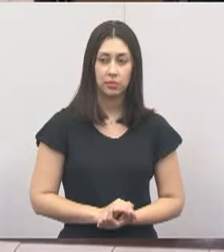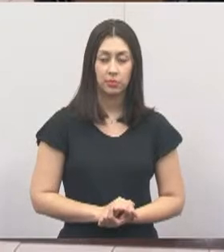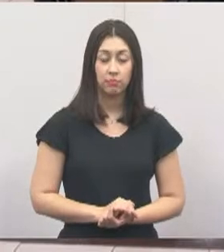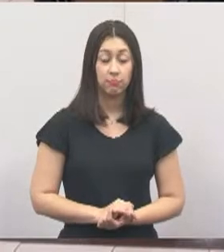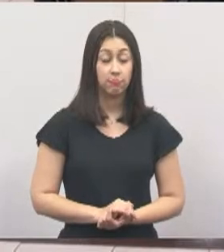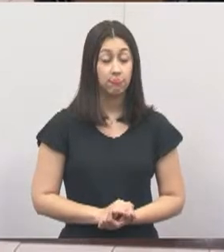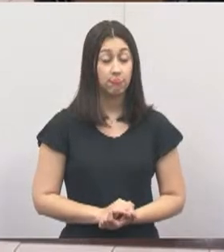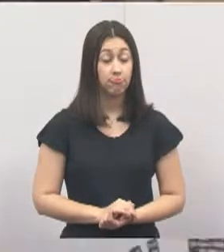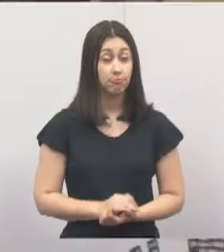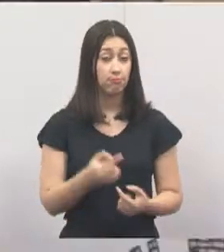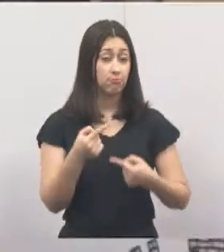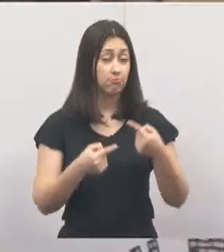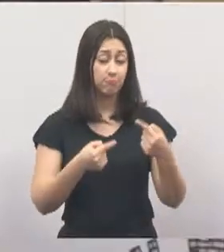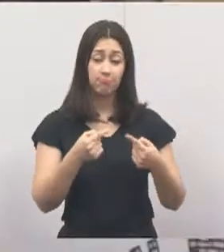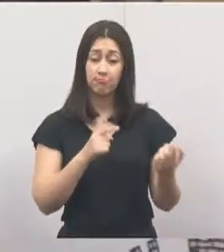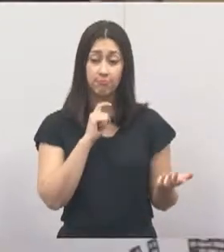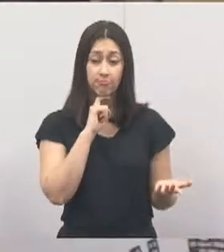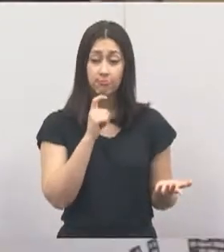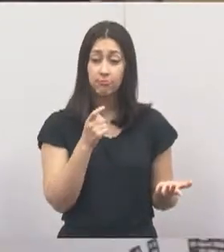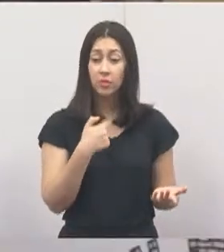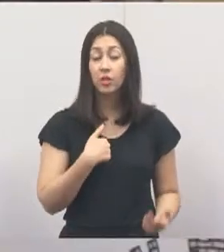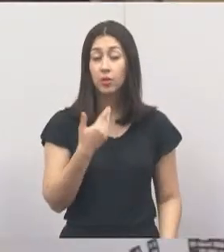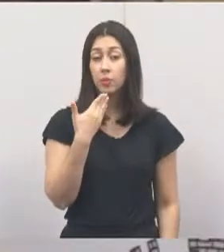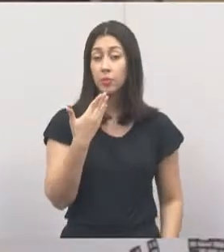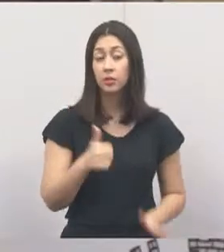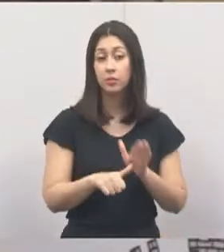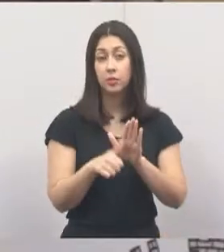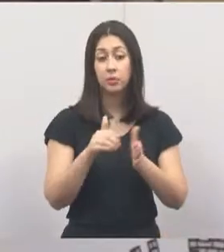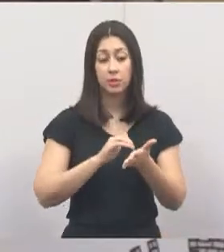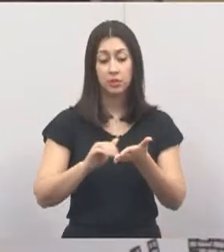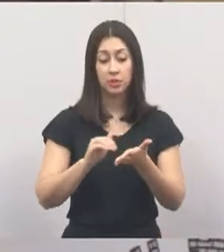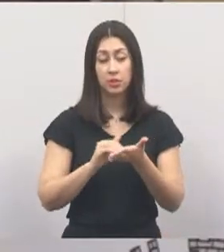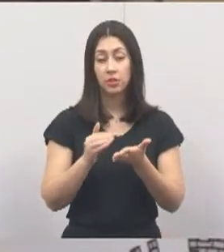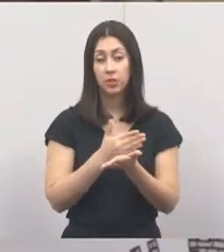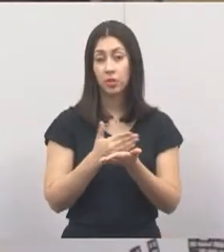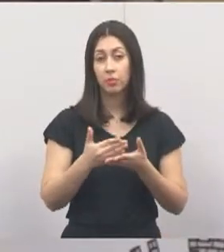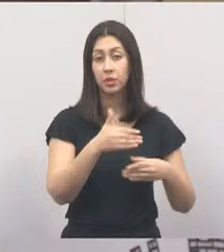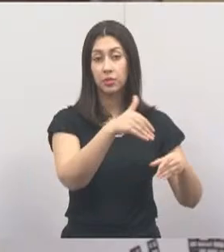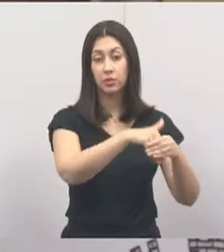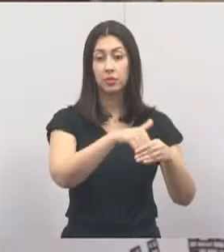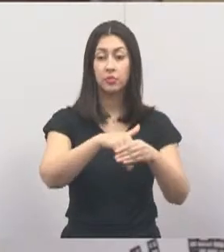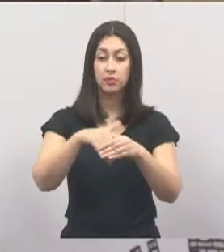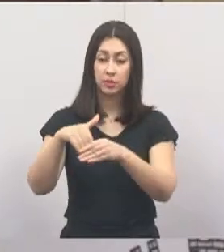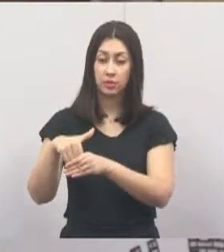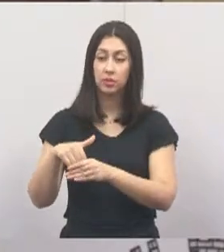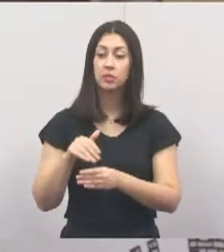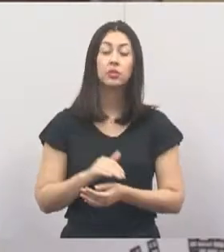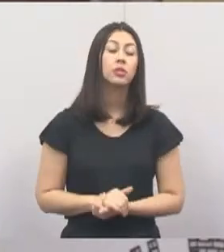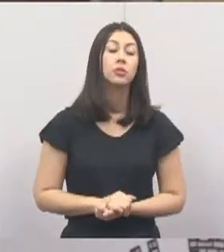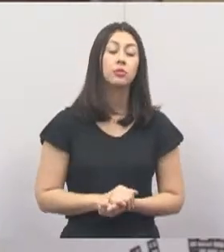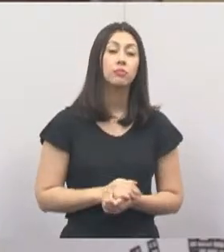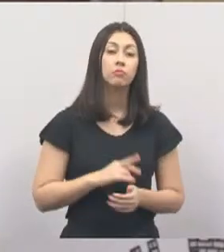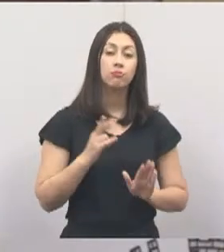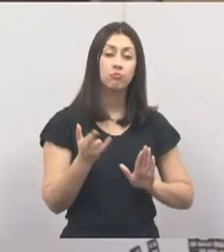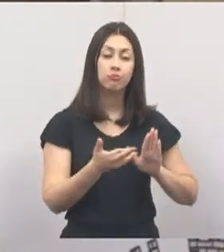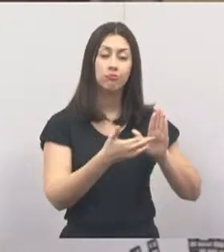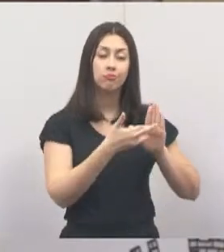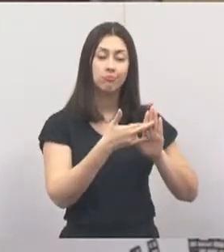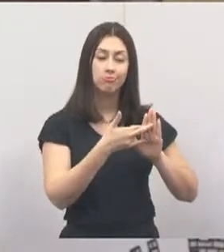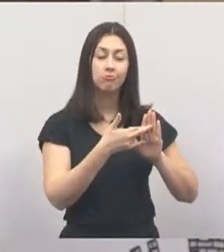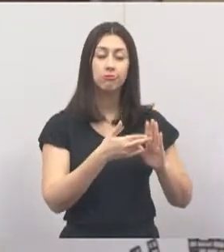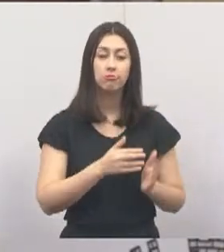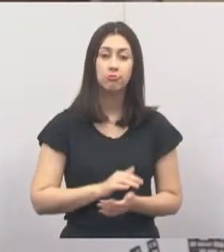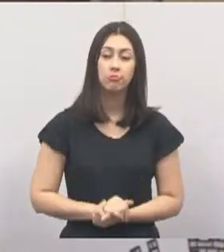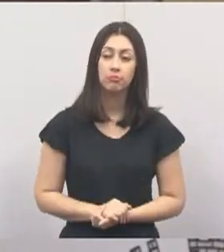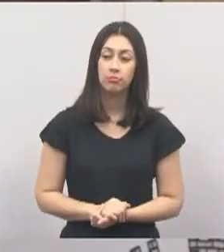Não havendo mais nenhum vereador desejando discutir a matéria, peço à primeira secretária que proceda à votação nominal do projeto na forma